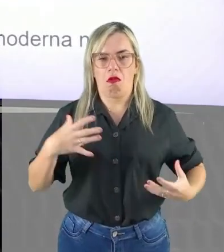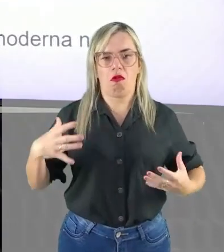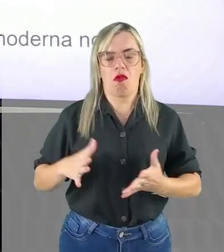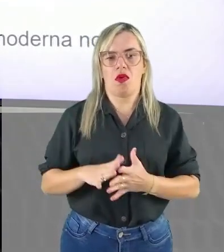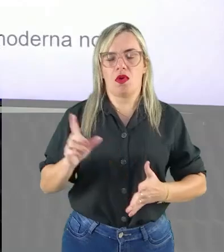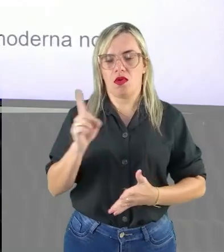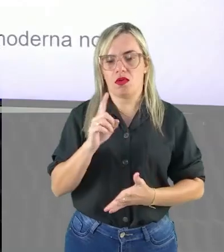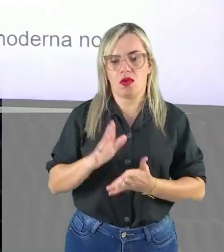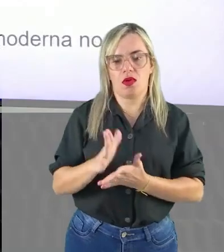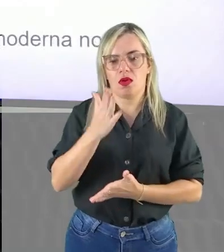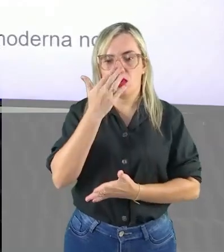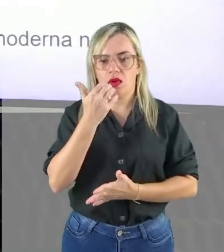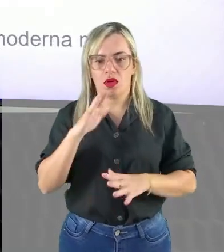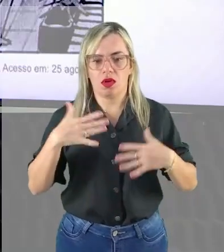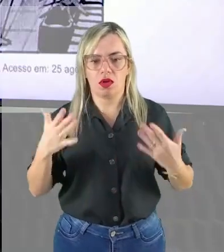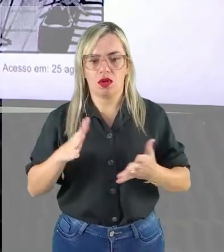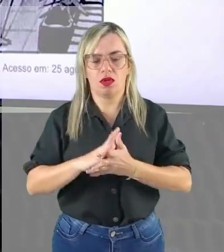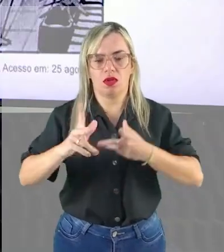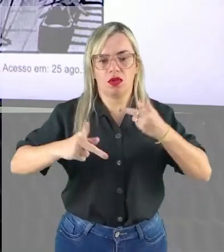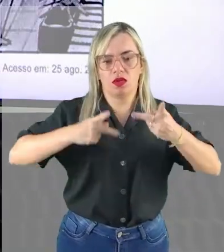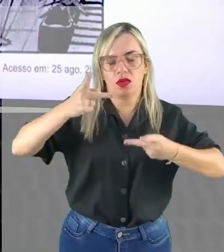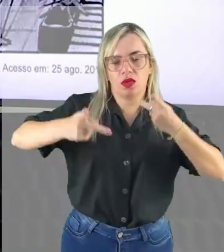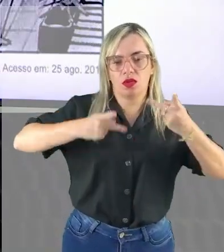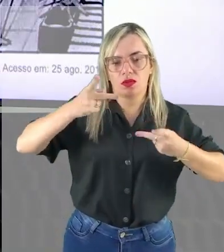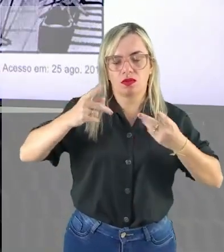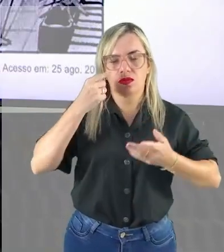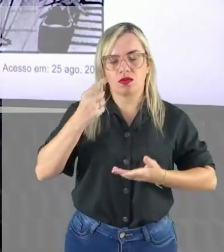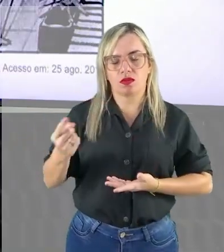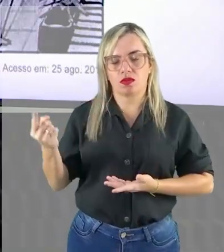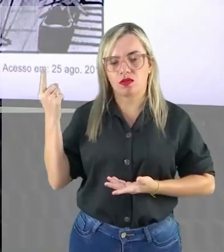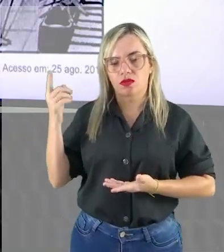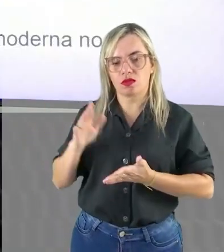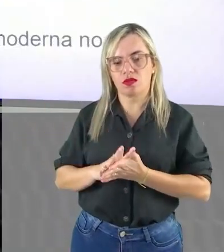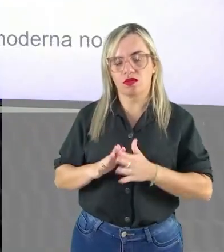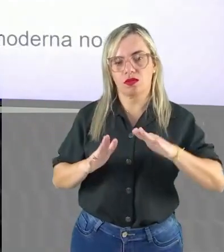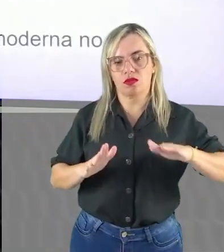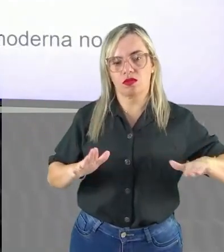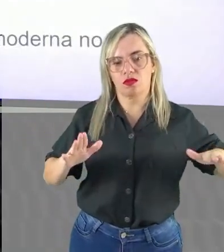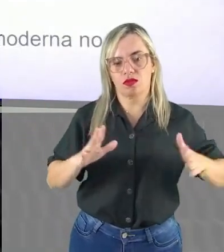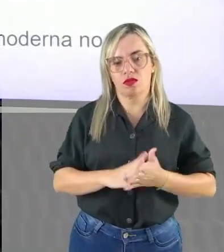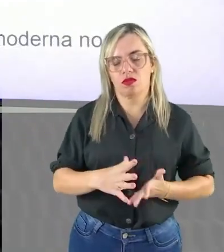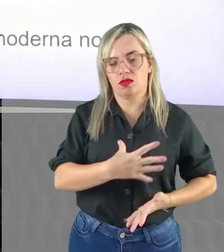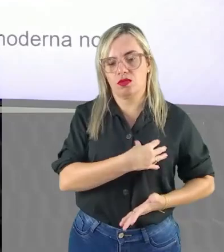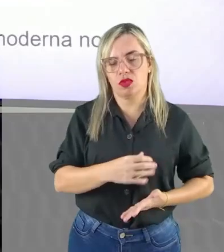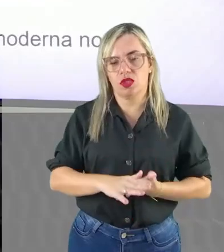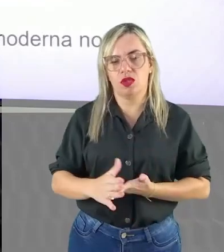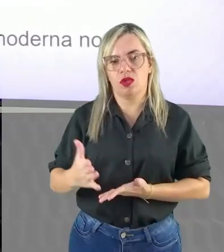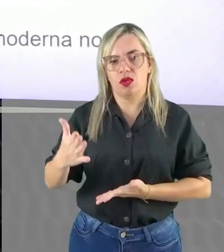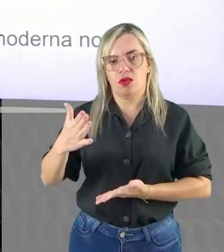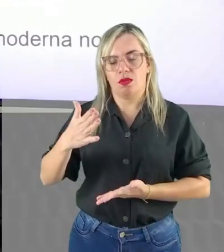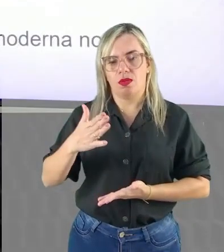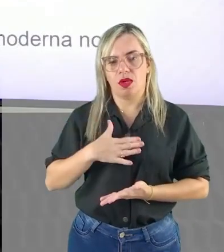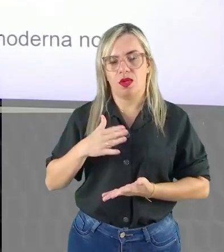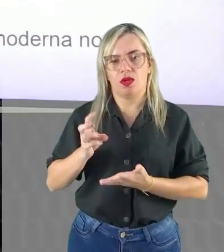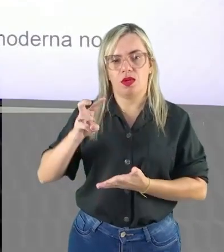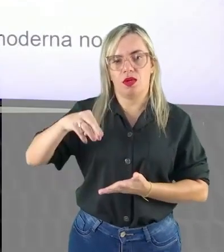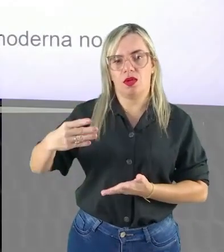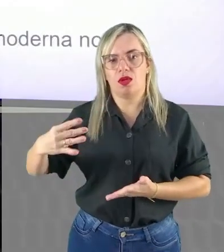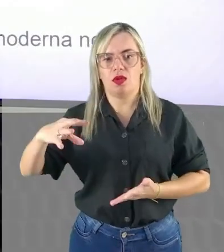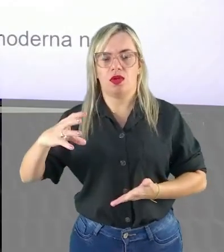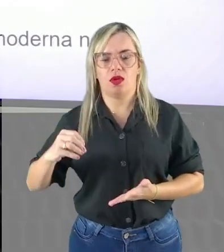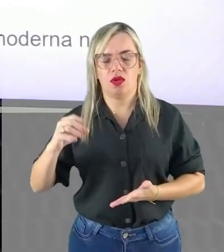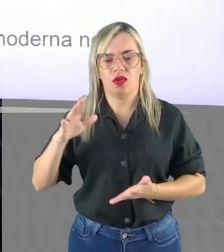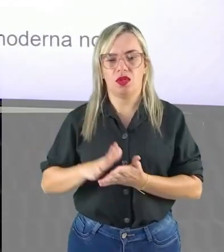estão ali falando sobre, olha só, mamãe, meu mercúrio sabe a pescado. Mamãe, o meu mercúrio tem gosto de